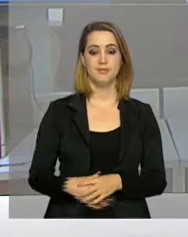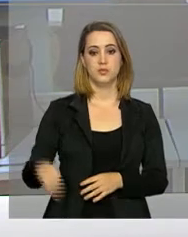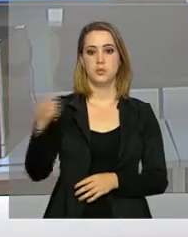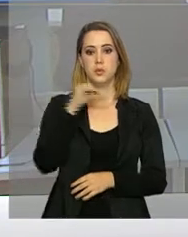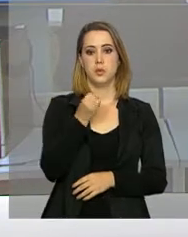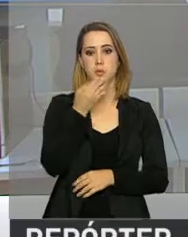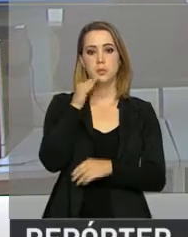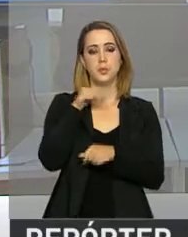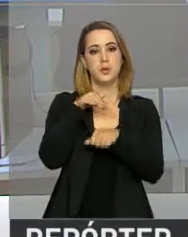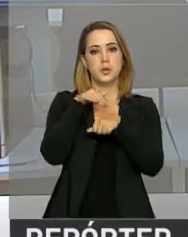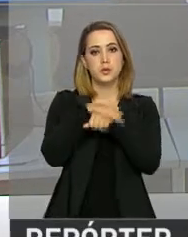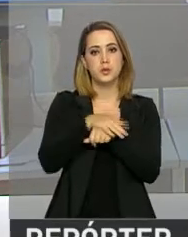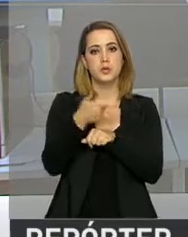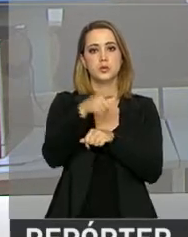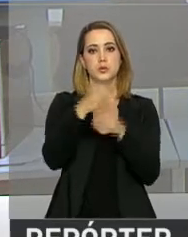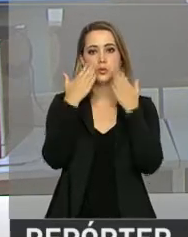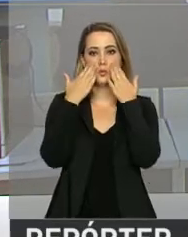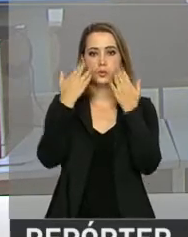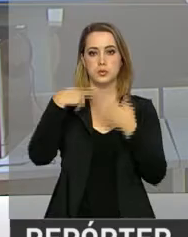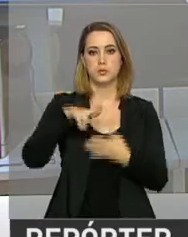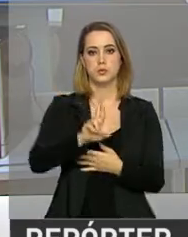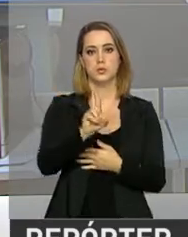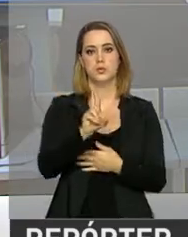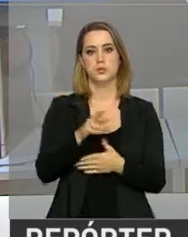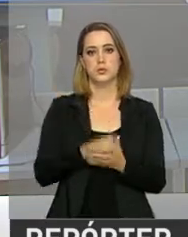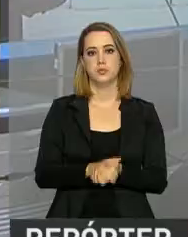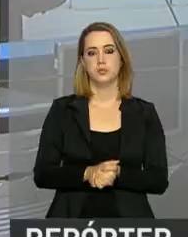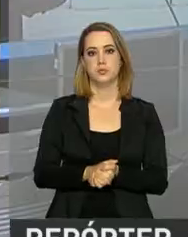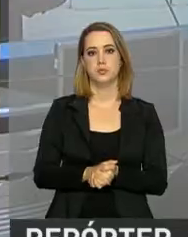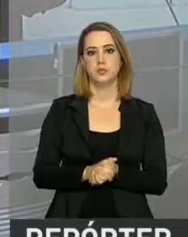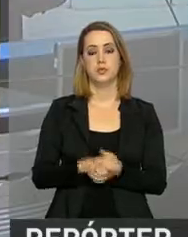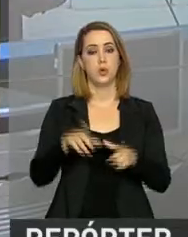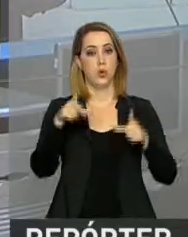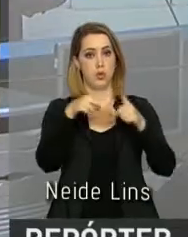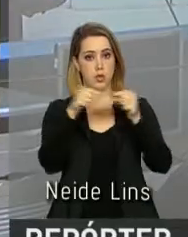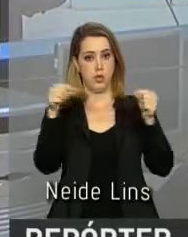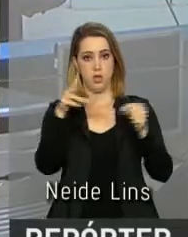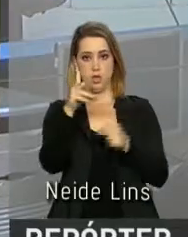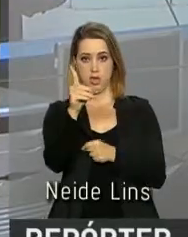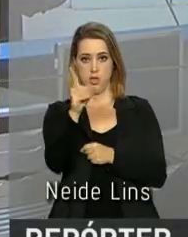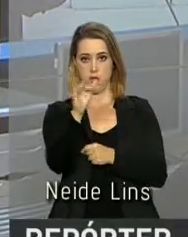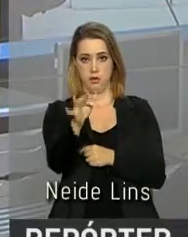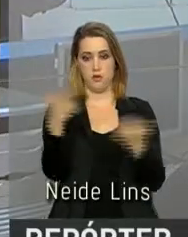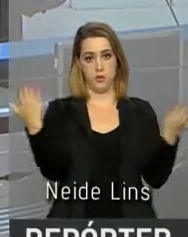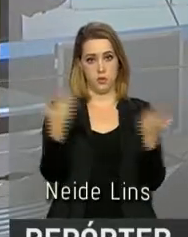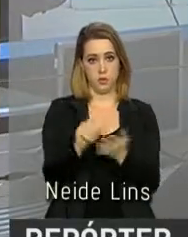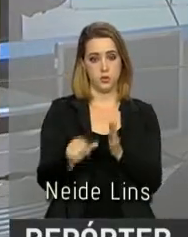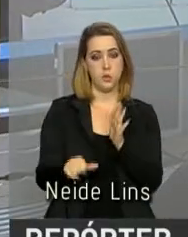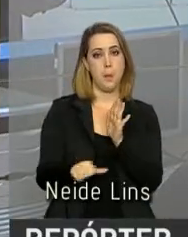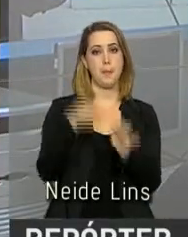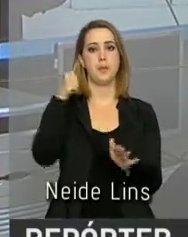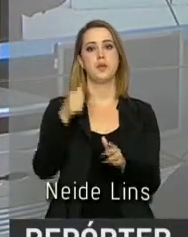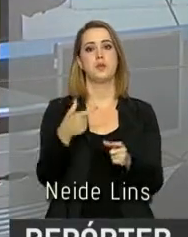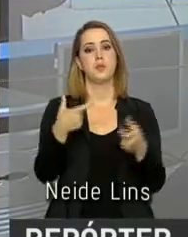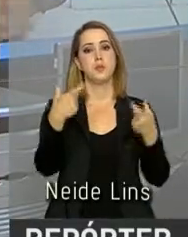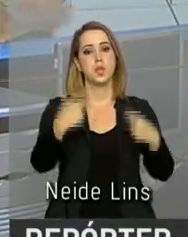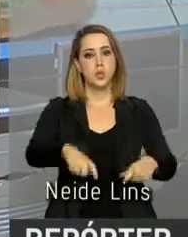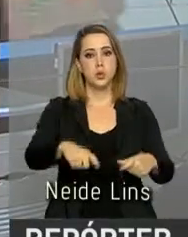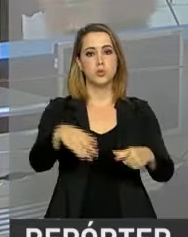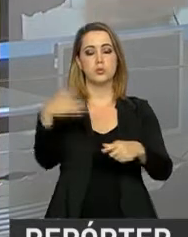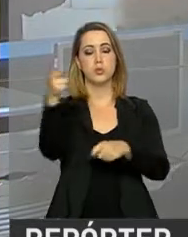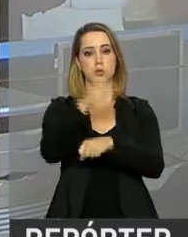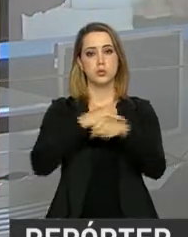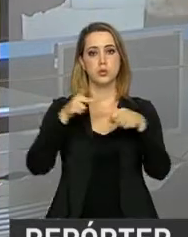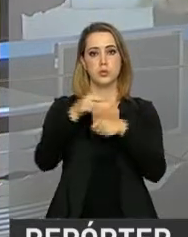Olá, boa noite. No ar, mais uma edição do Repórter NBR. O Distrito Federal se torna hoje a primeira unidade da federação a